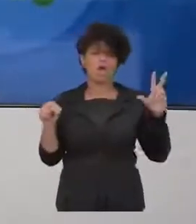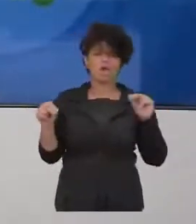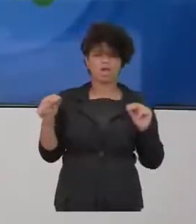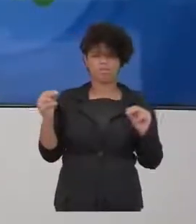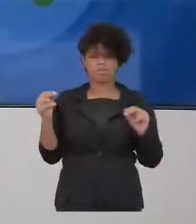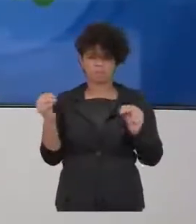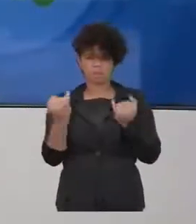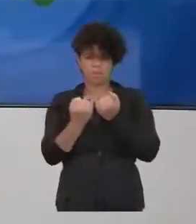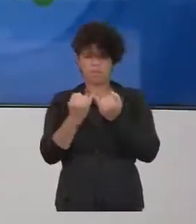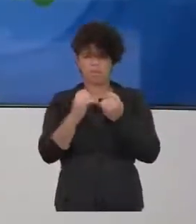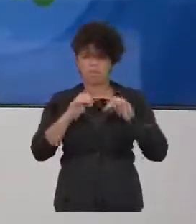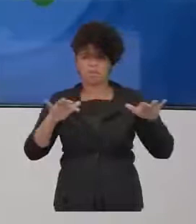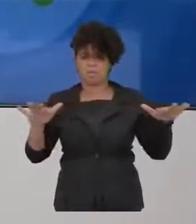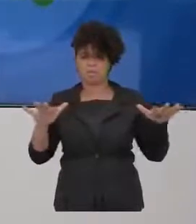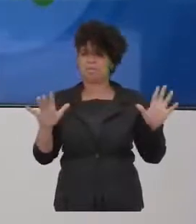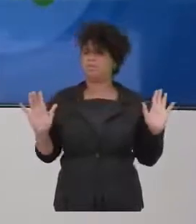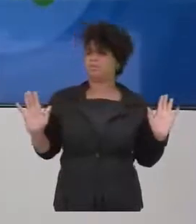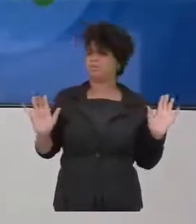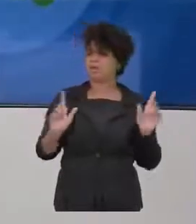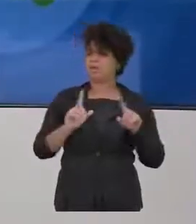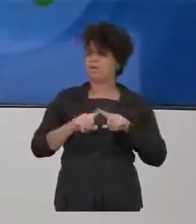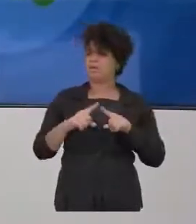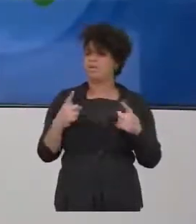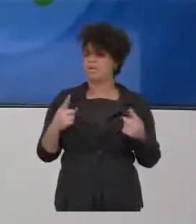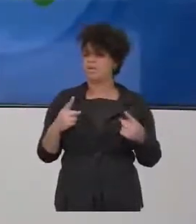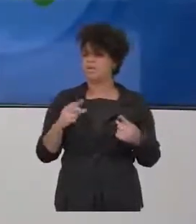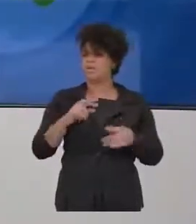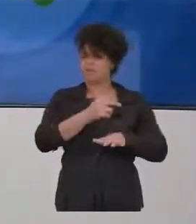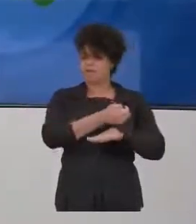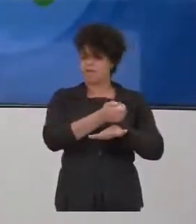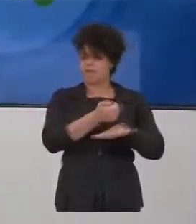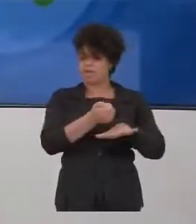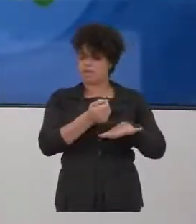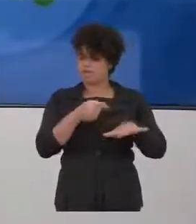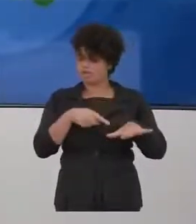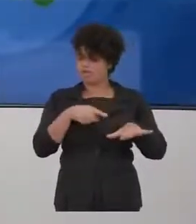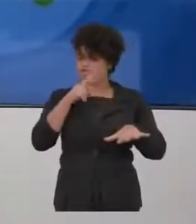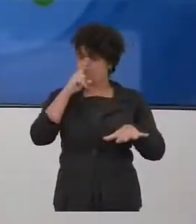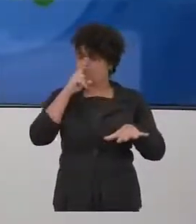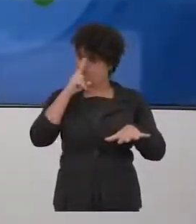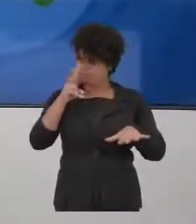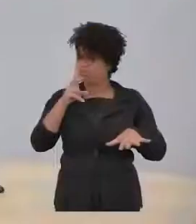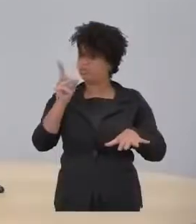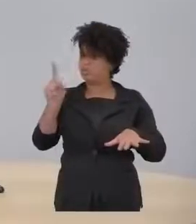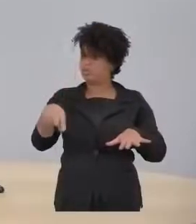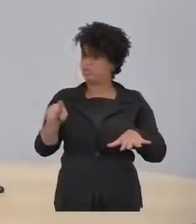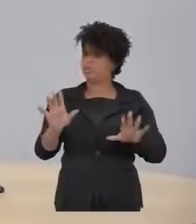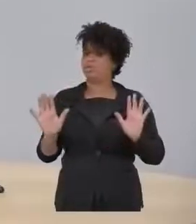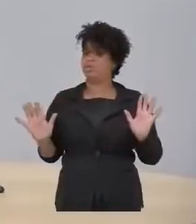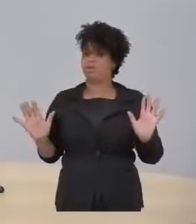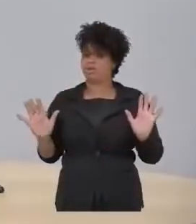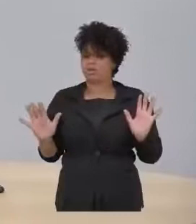que fala que não, olha, boato era uma coisa, o estrago que a fake news faz na sociedade é outra. A capacidade da notícia falsa se espalhar